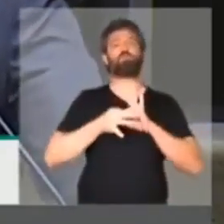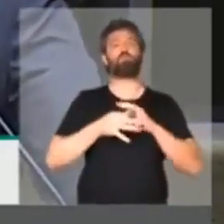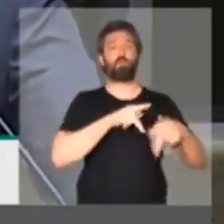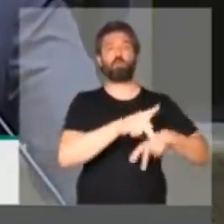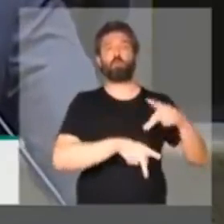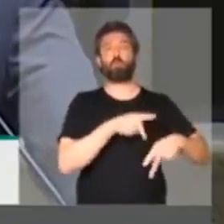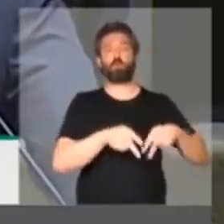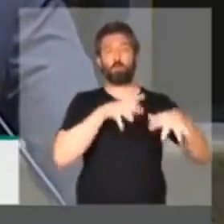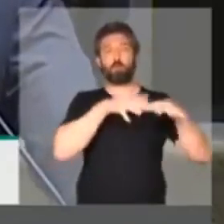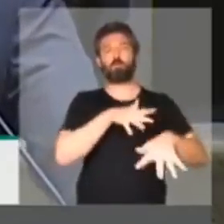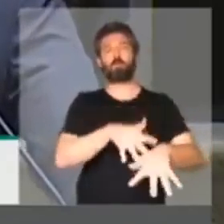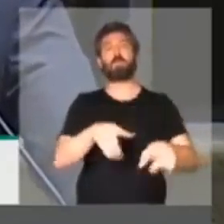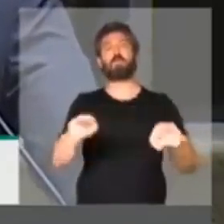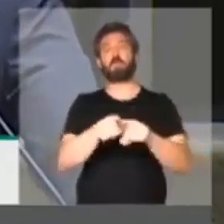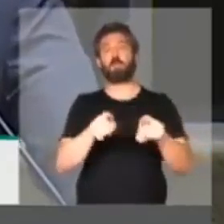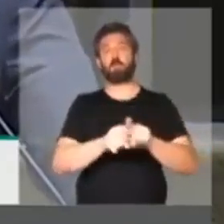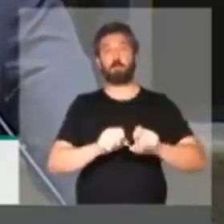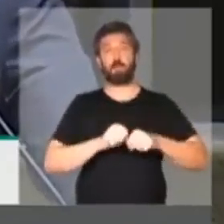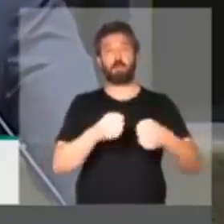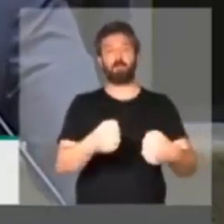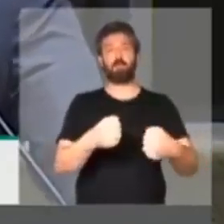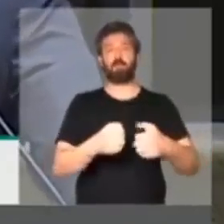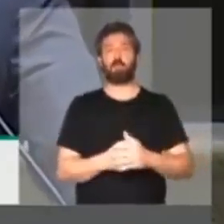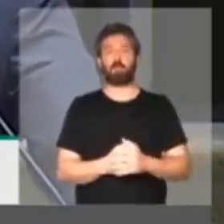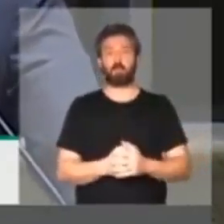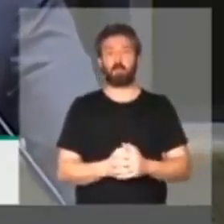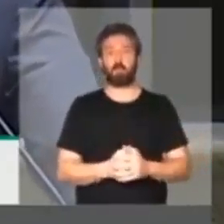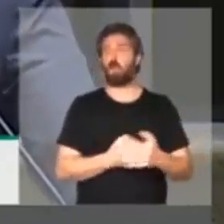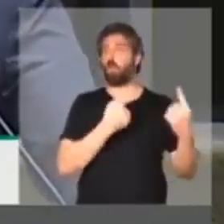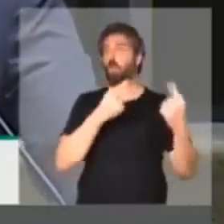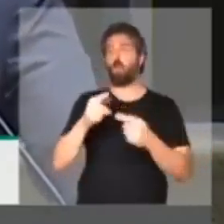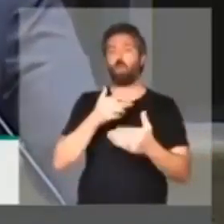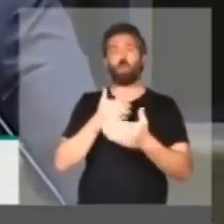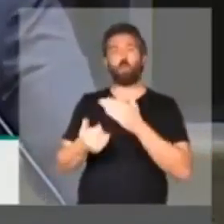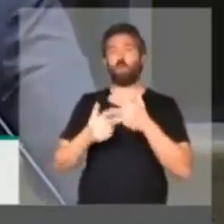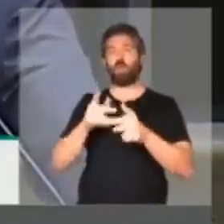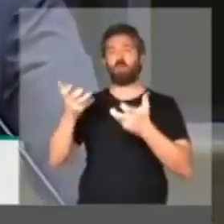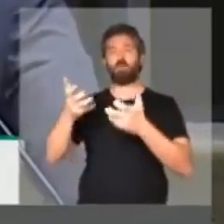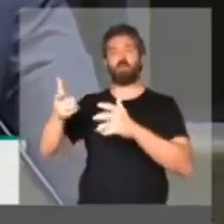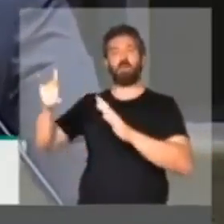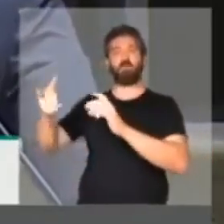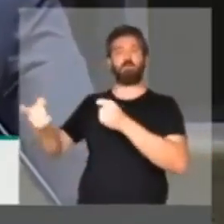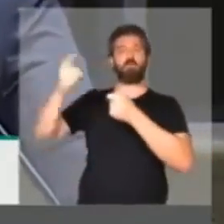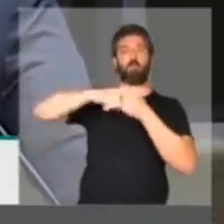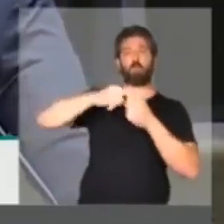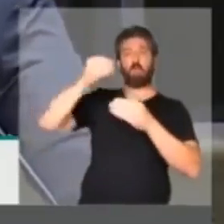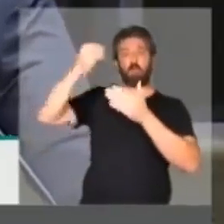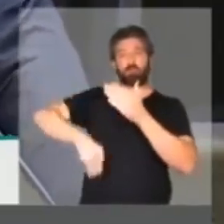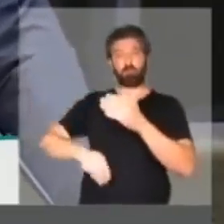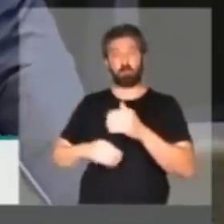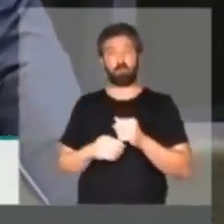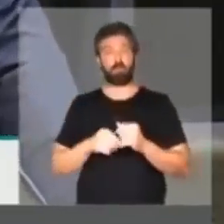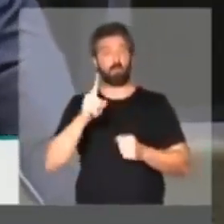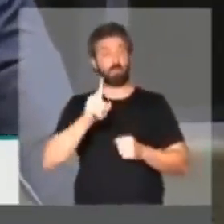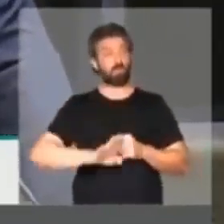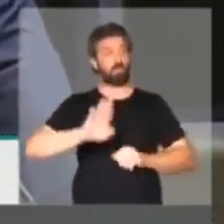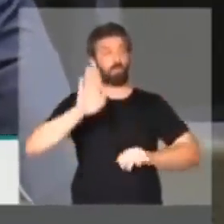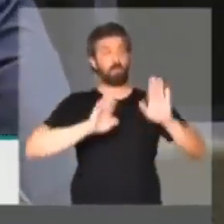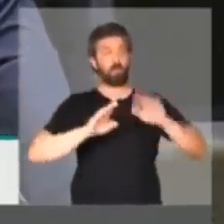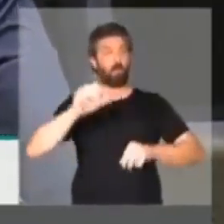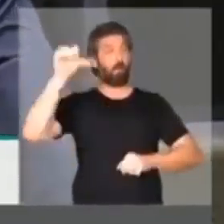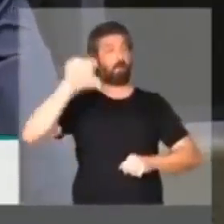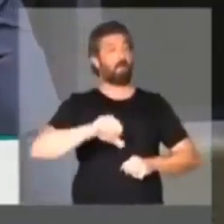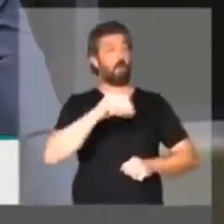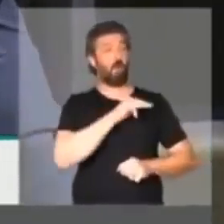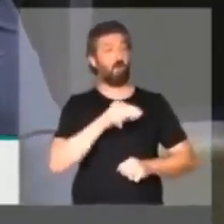brasileiro em defesa do nosso legado e contra qualquer retrocesso. O senhor disputa o título de pior